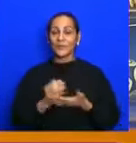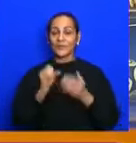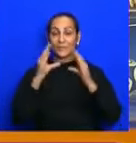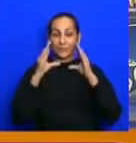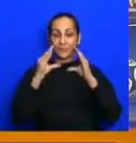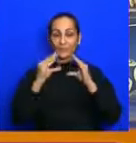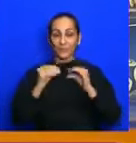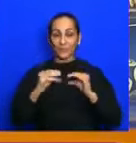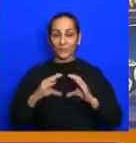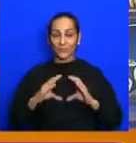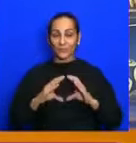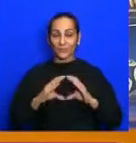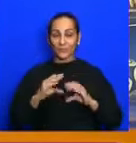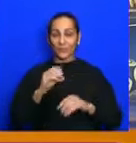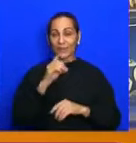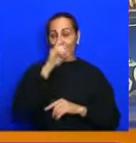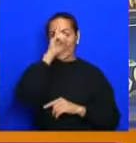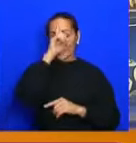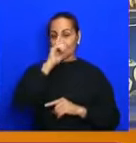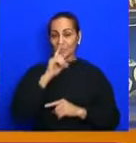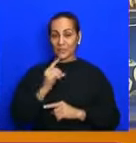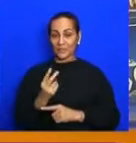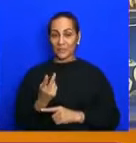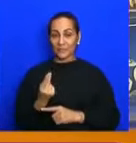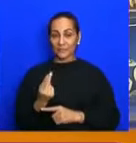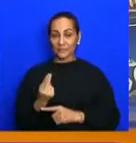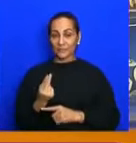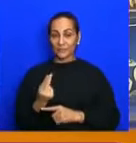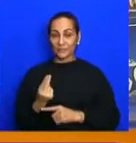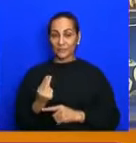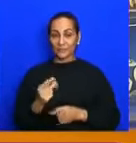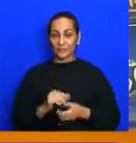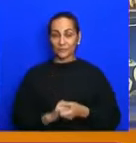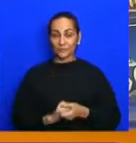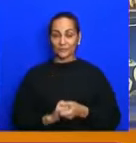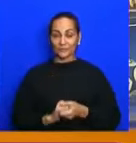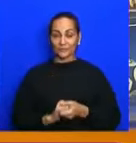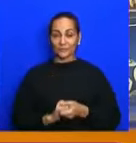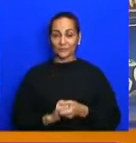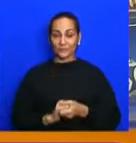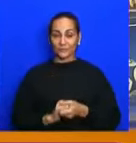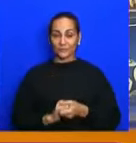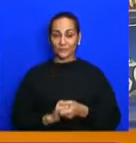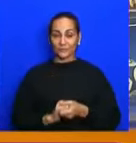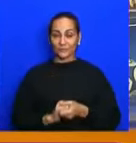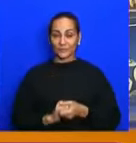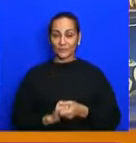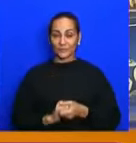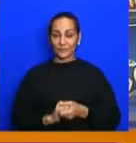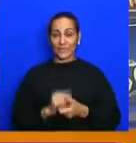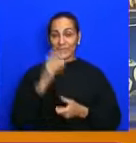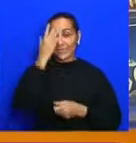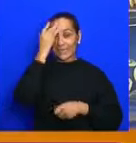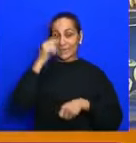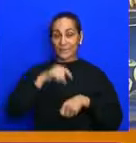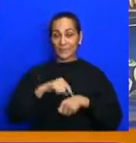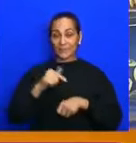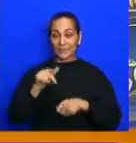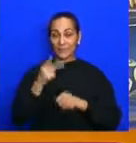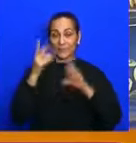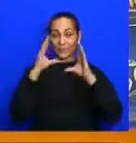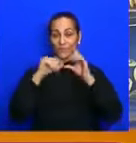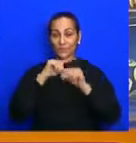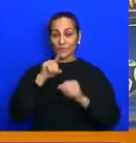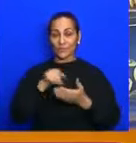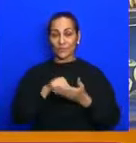8 da noite. Bola amarela 12, amarela número 12. Amanhã às 19 horas,